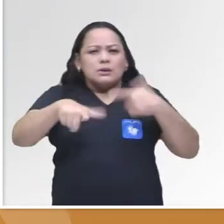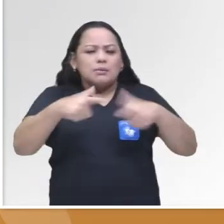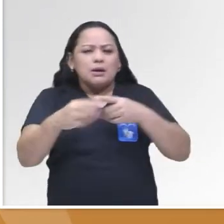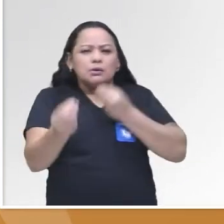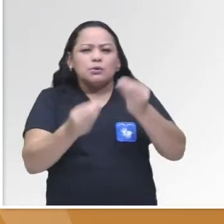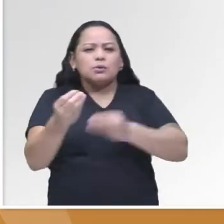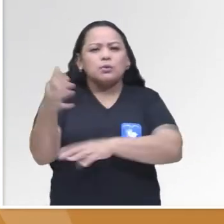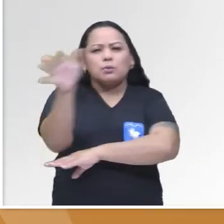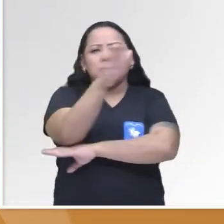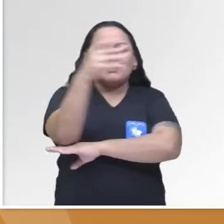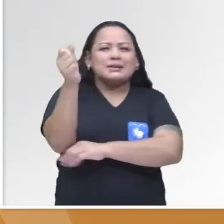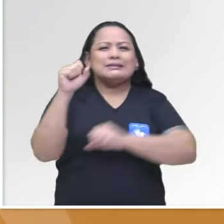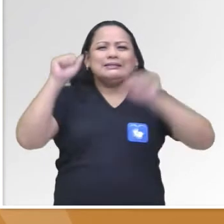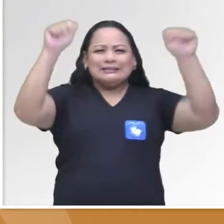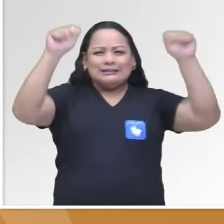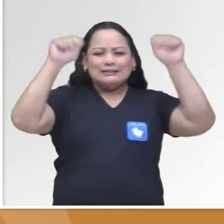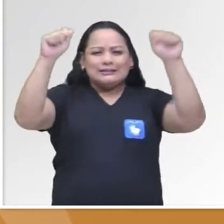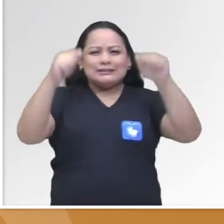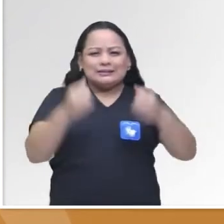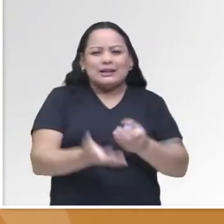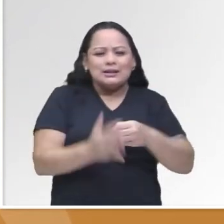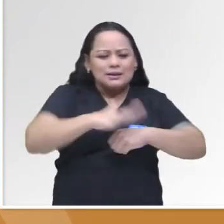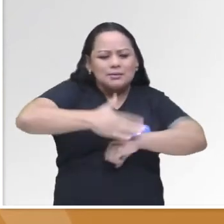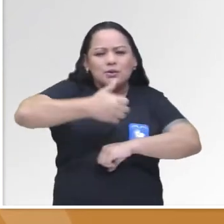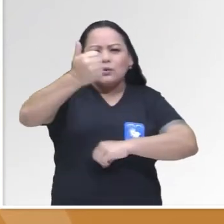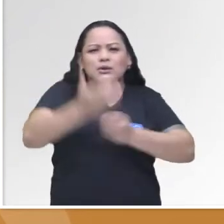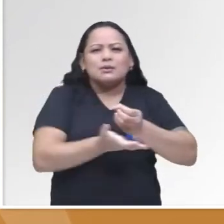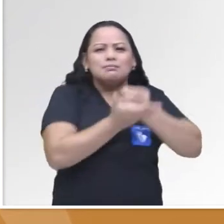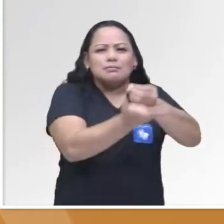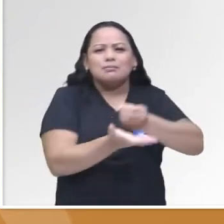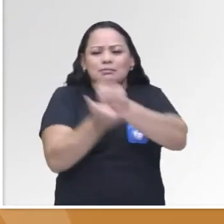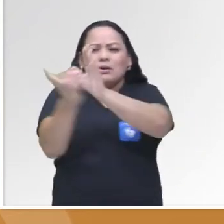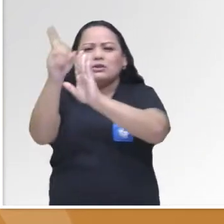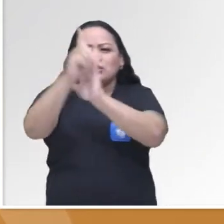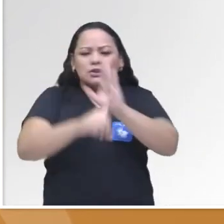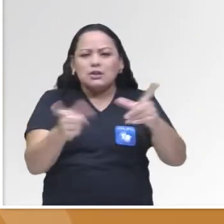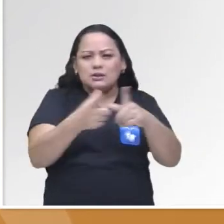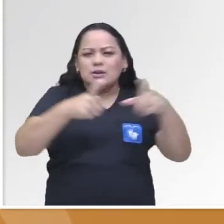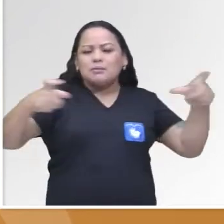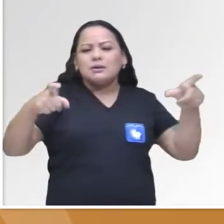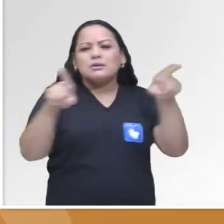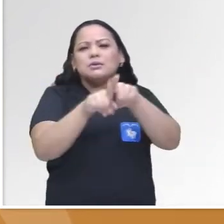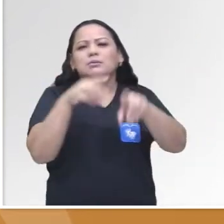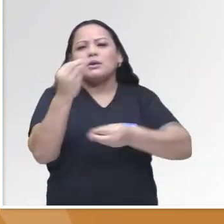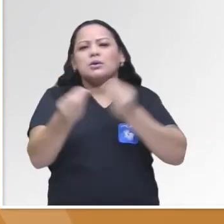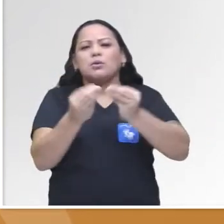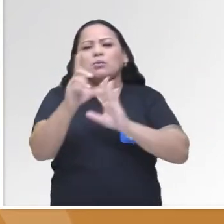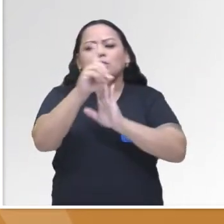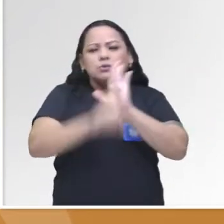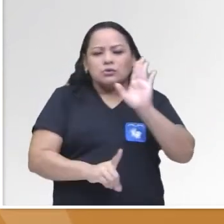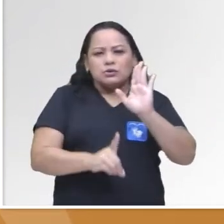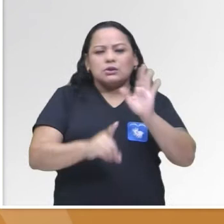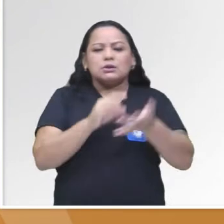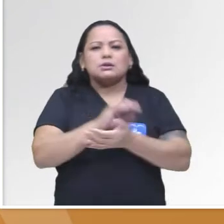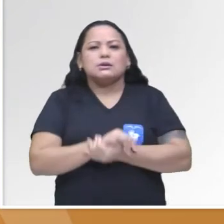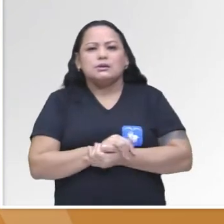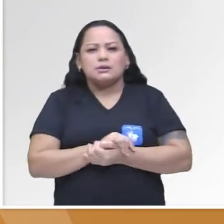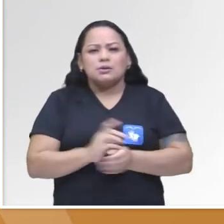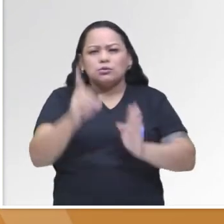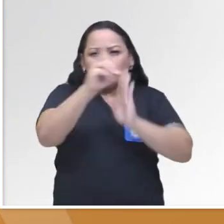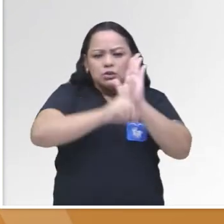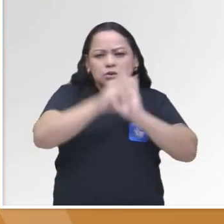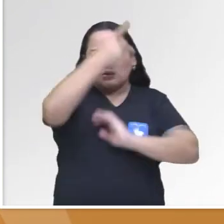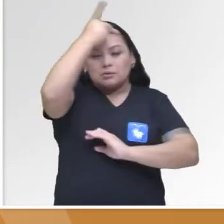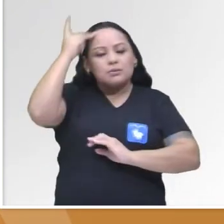e acabava trazendo essas melhorias, trazendo os direitos, a ampliação, tá, desses direitos, dos direitos para os